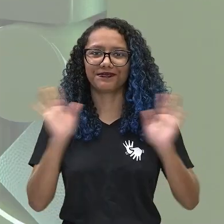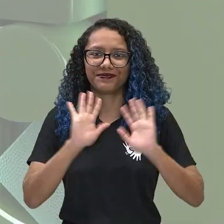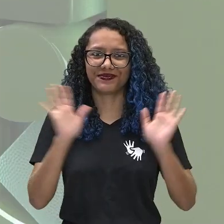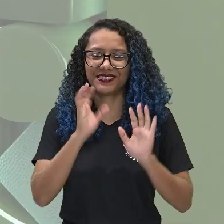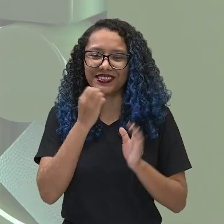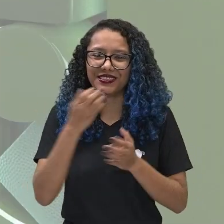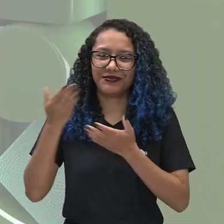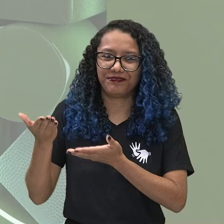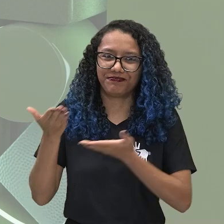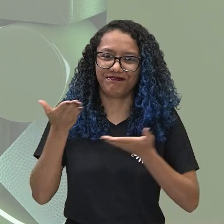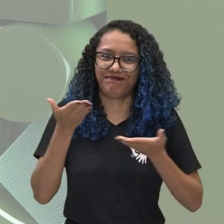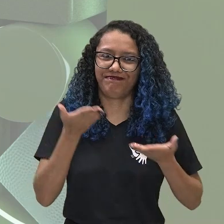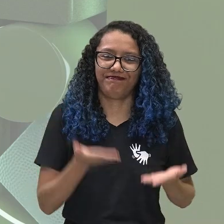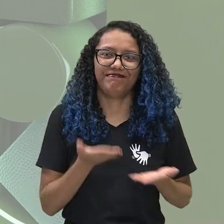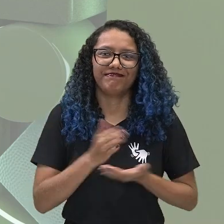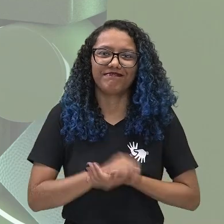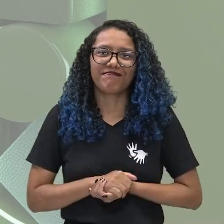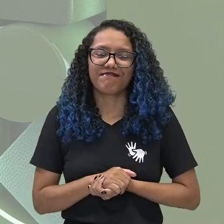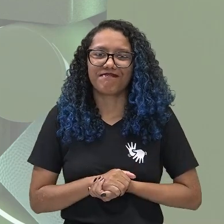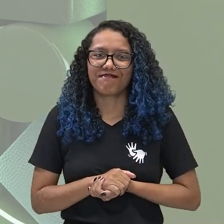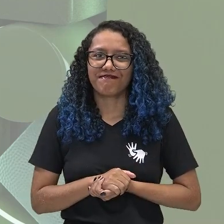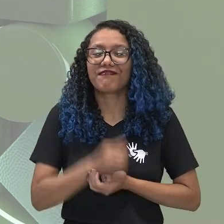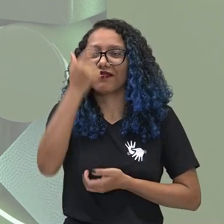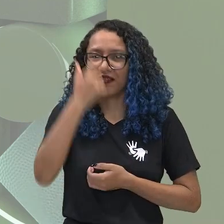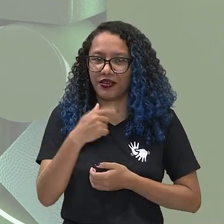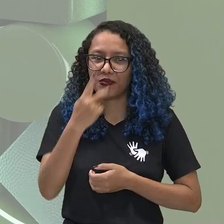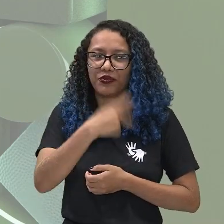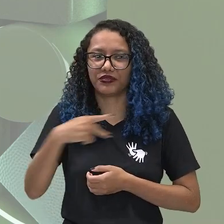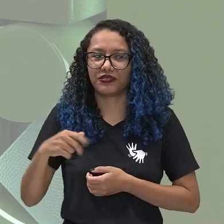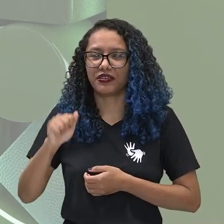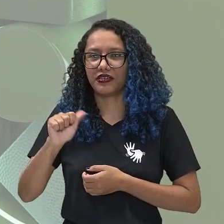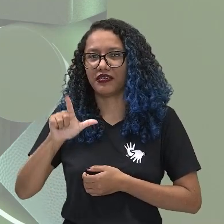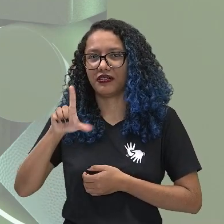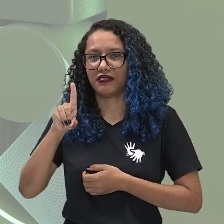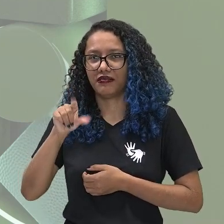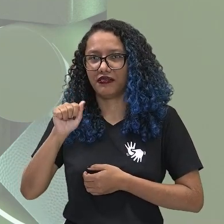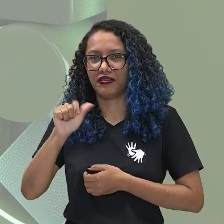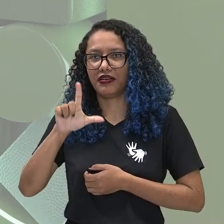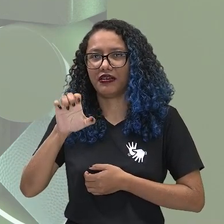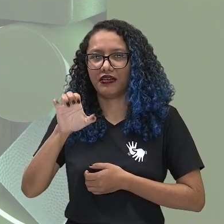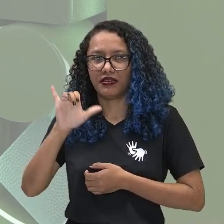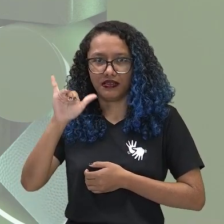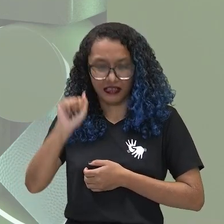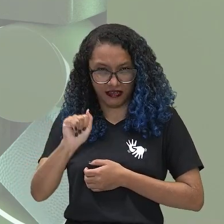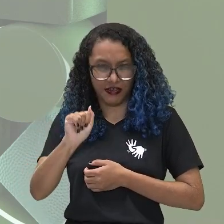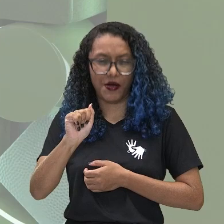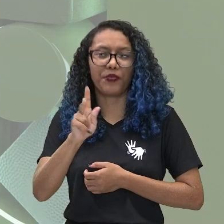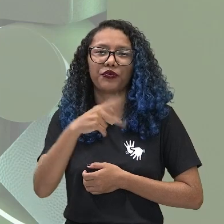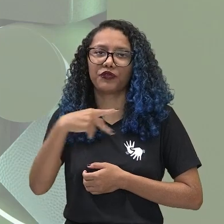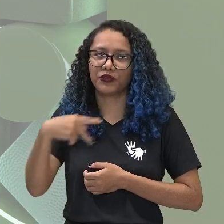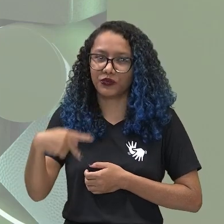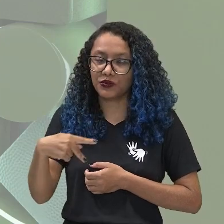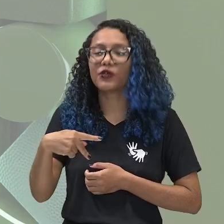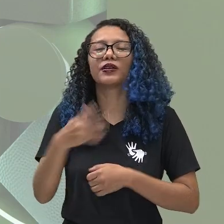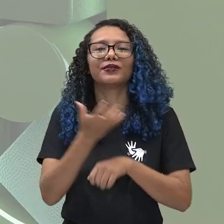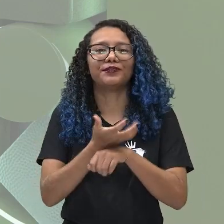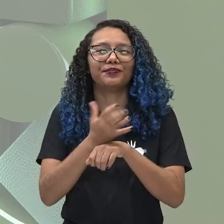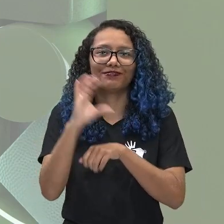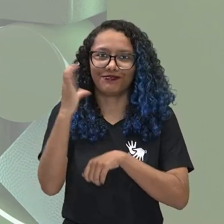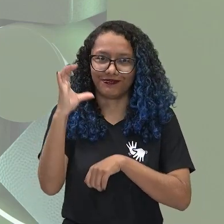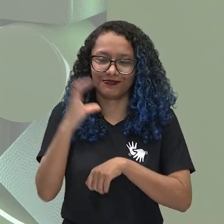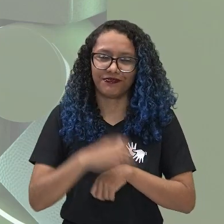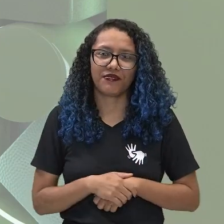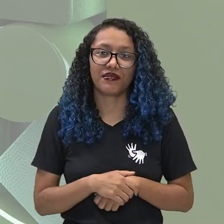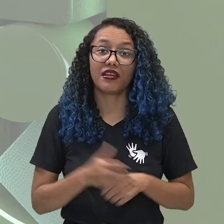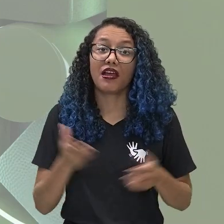Olá, sejam bem-vindos. Eu sou a professora Aldaleia Santos, sua professora de Ciências.